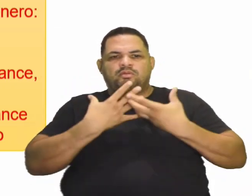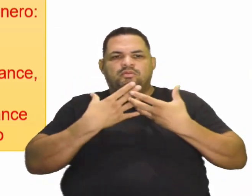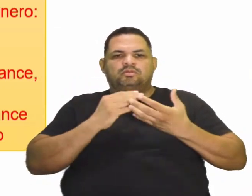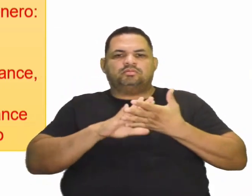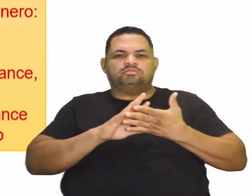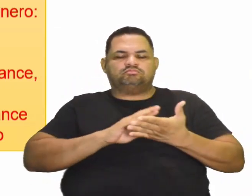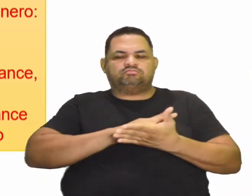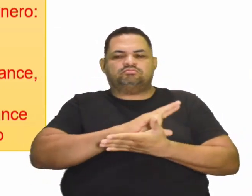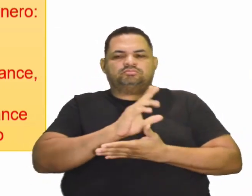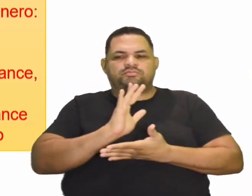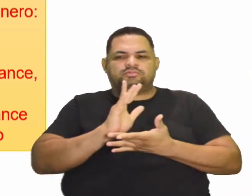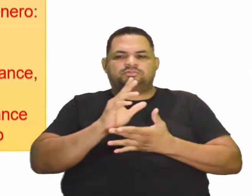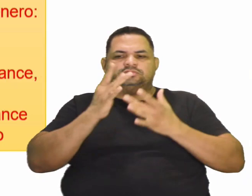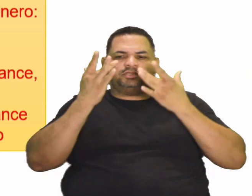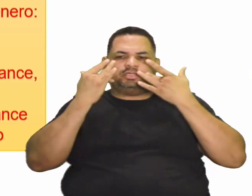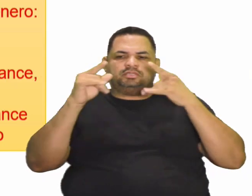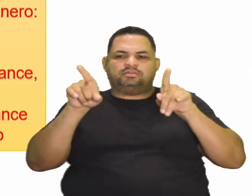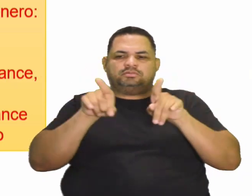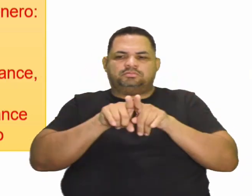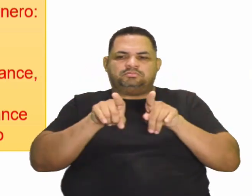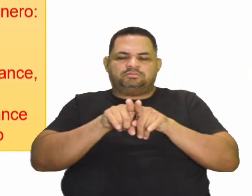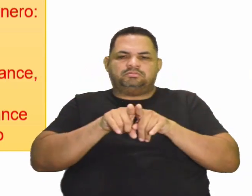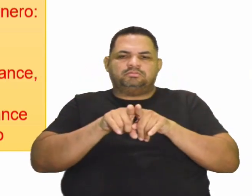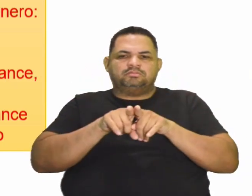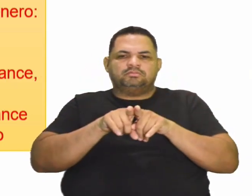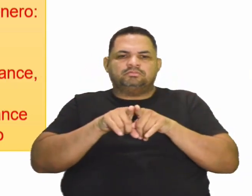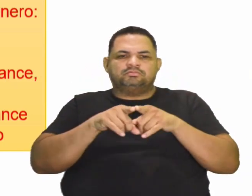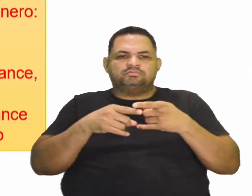já conhecem, né? Então, estudante,